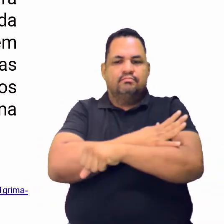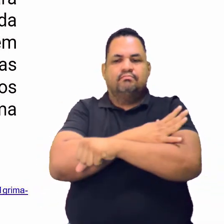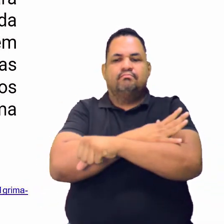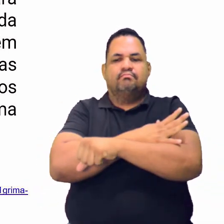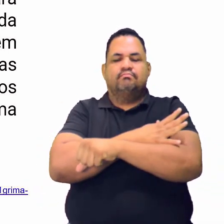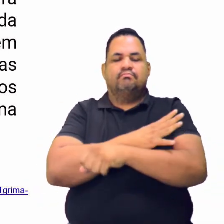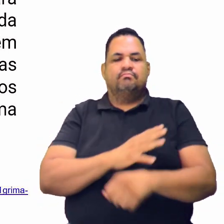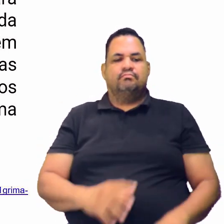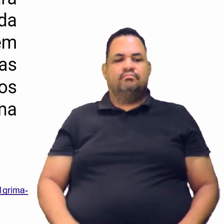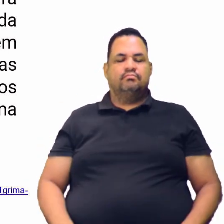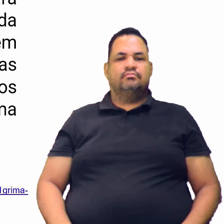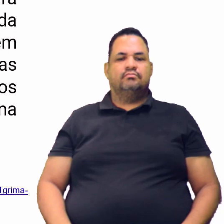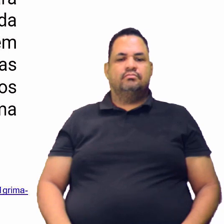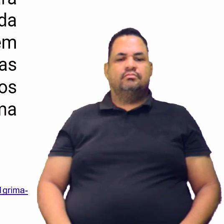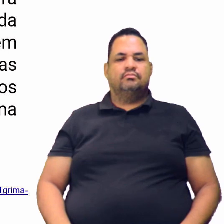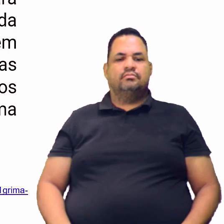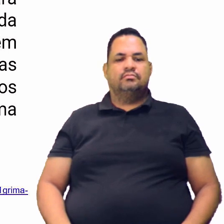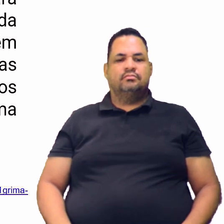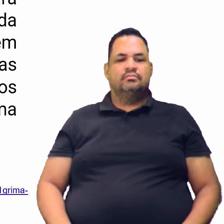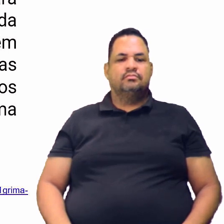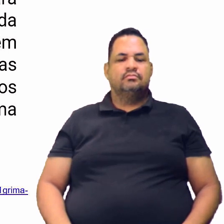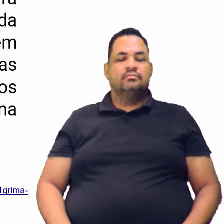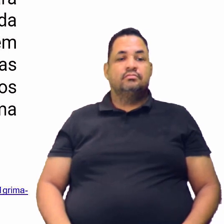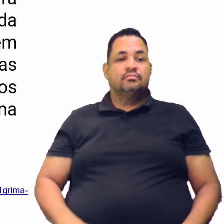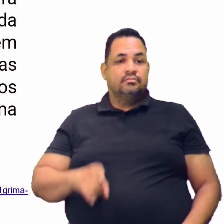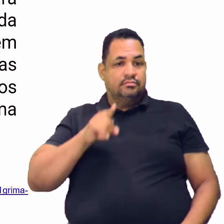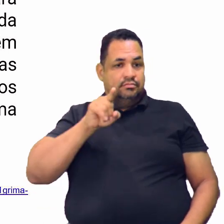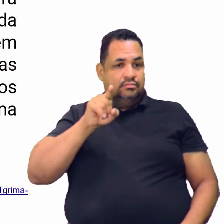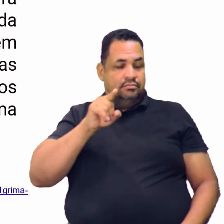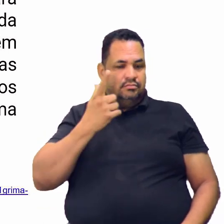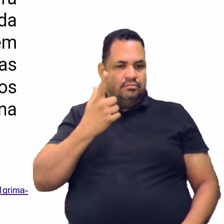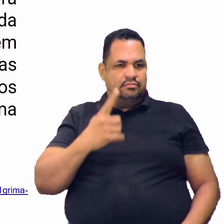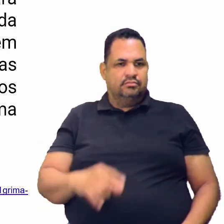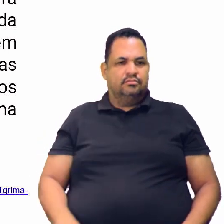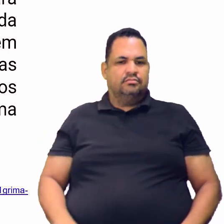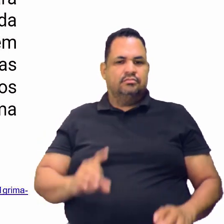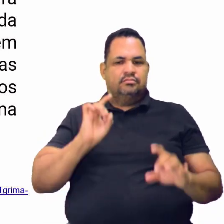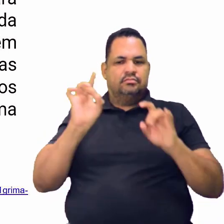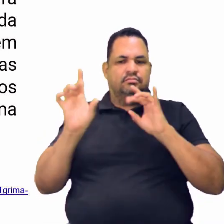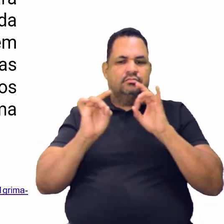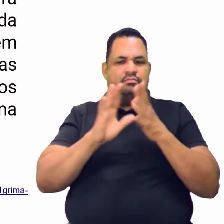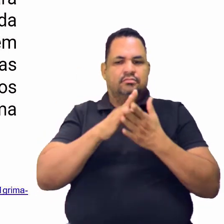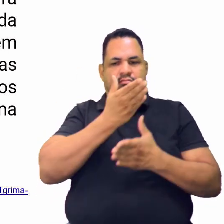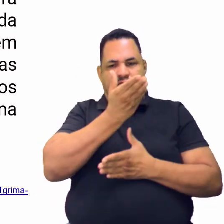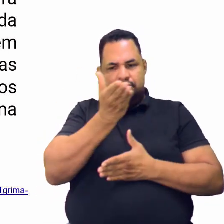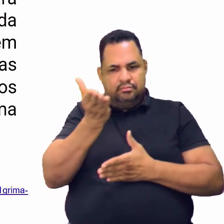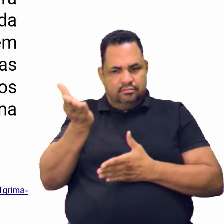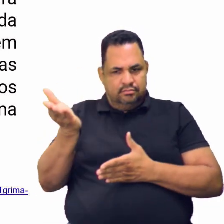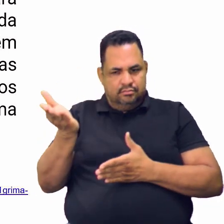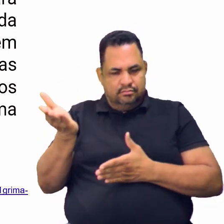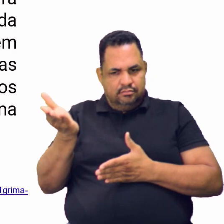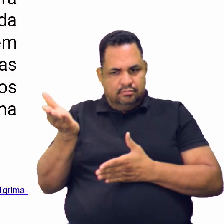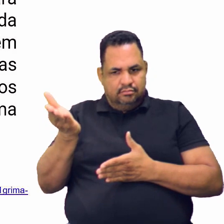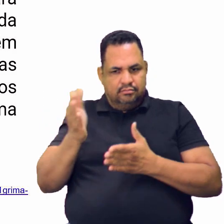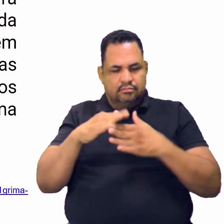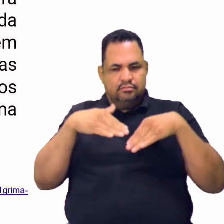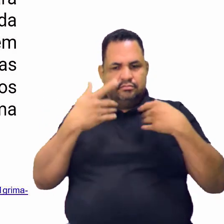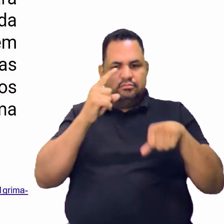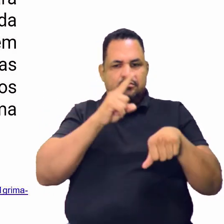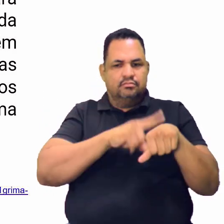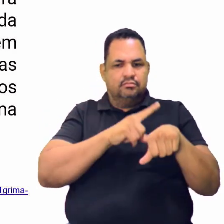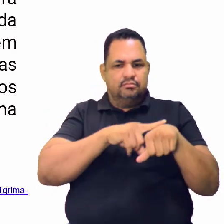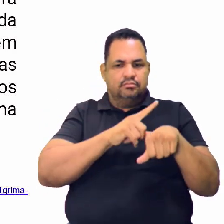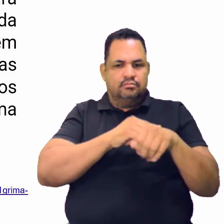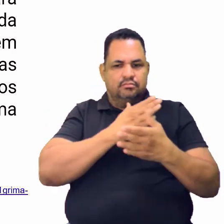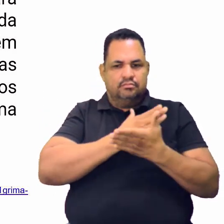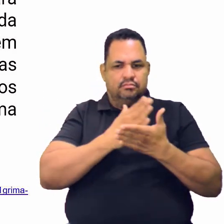fortes emoções. Ó, é porque vocês, né? Só um não, é cada um de vocês. Vocês, na hora que você começar